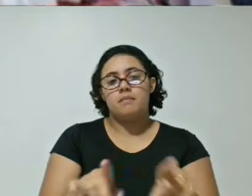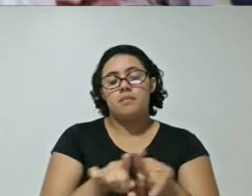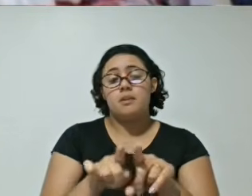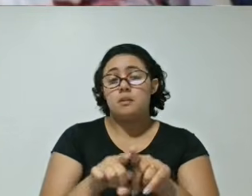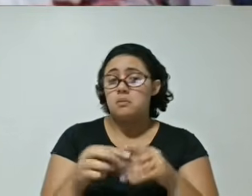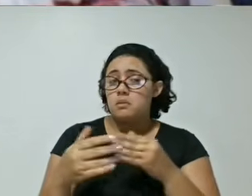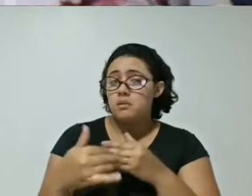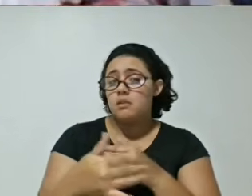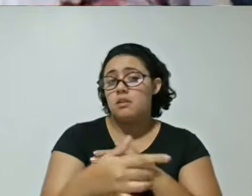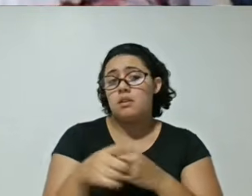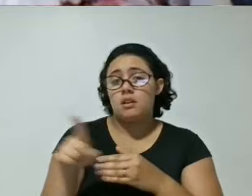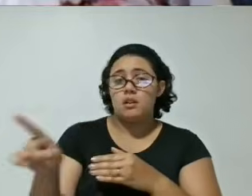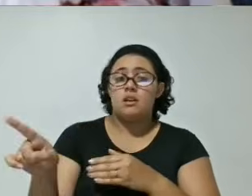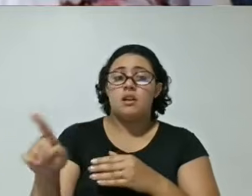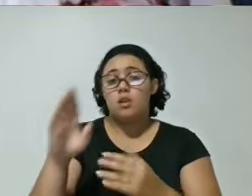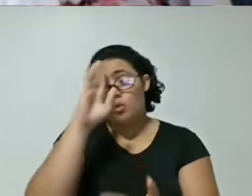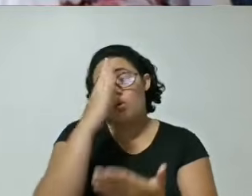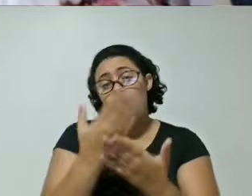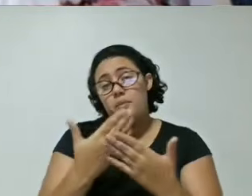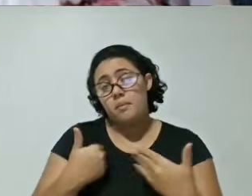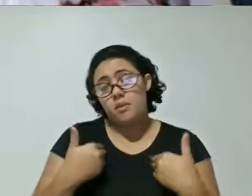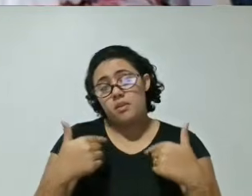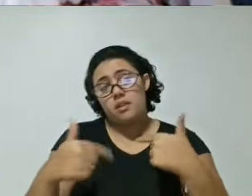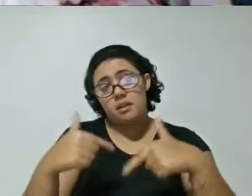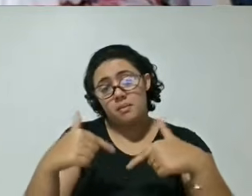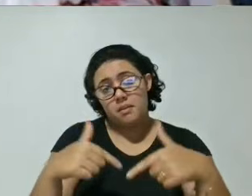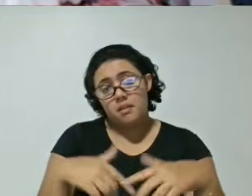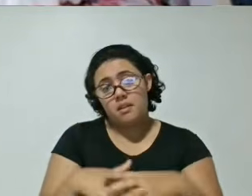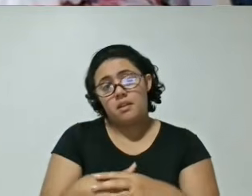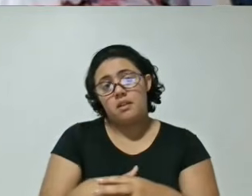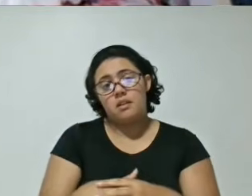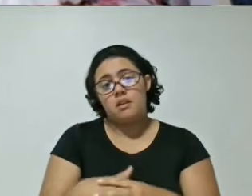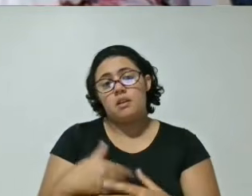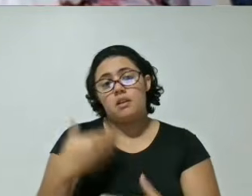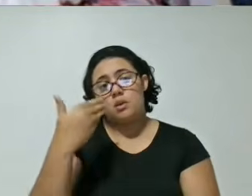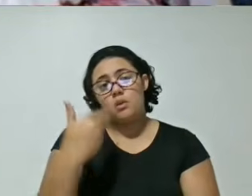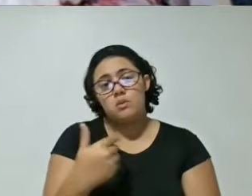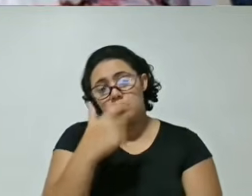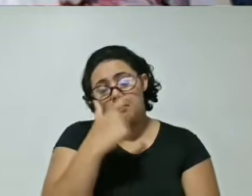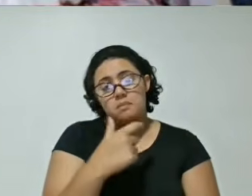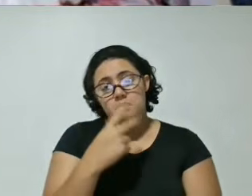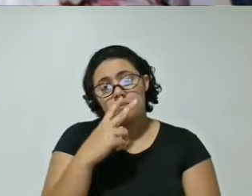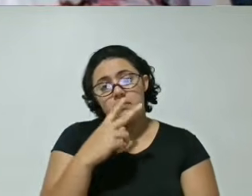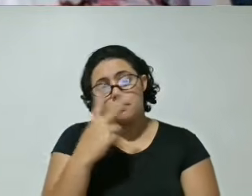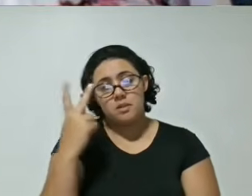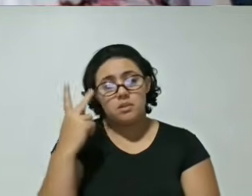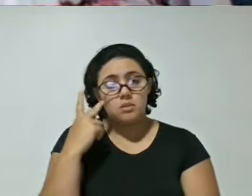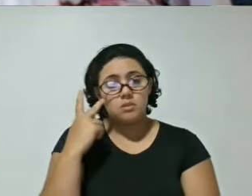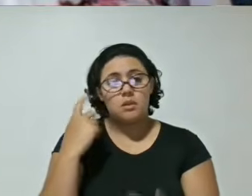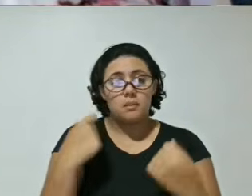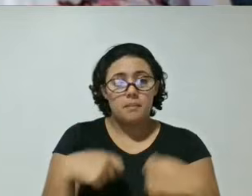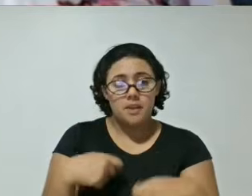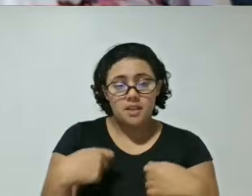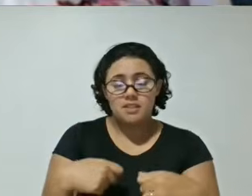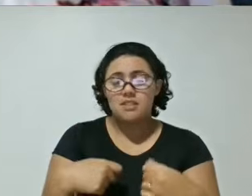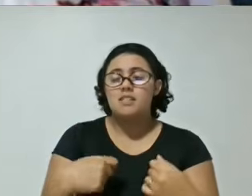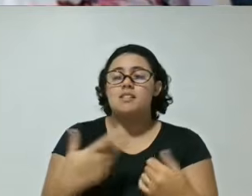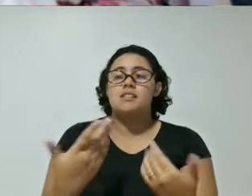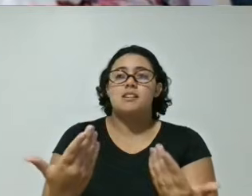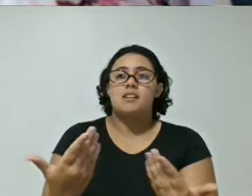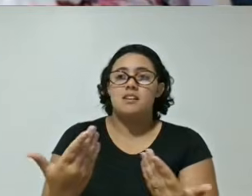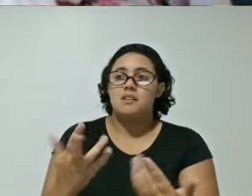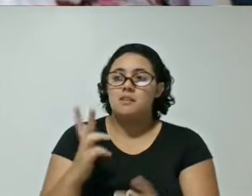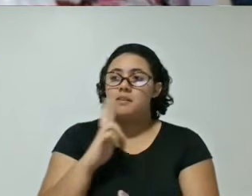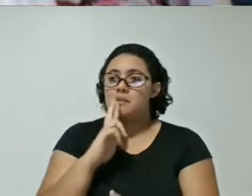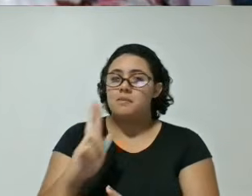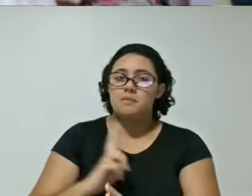ela confiou muito no meu trabalho, e eu sou aquela pessoa que precisa disso, assim, né? Eu preciso desse respaldo, né? É uma coisa de signo,